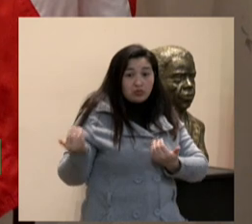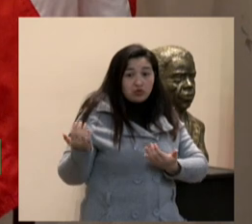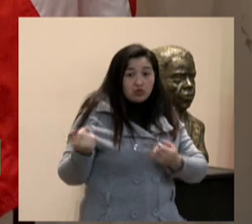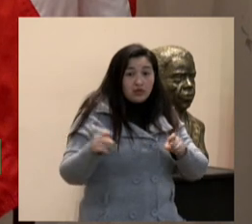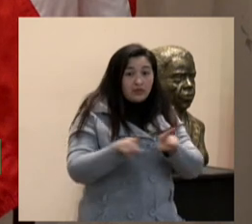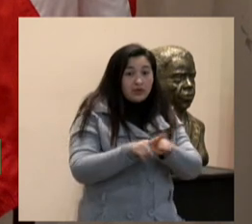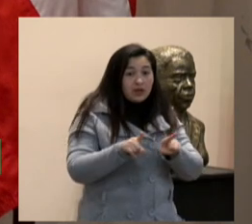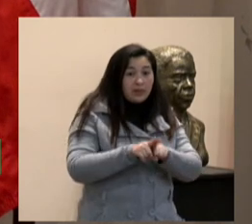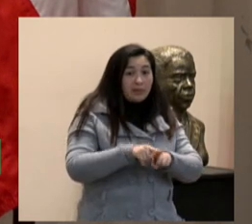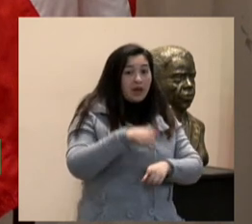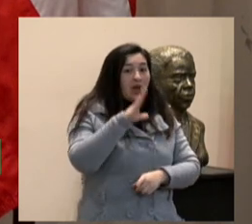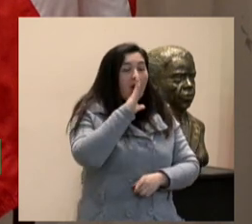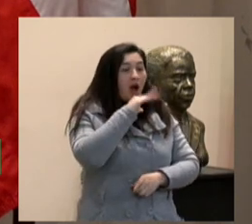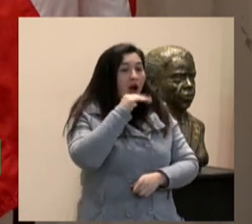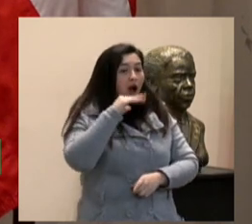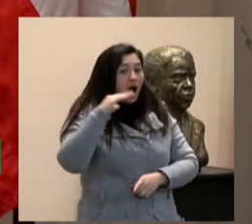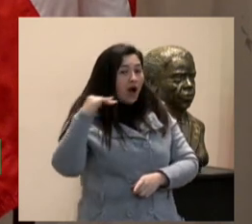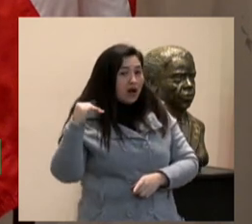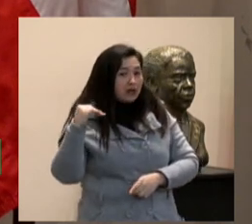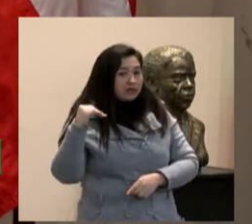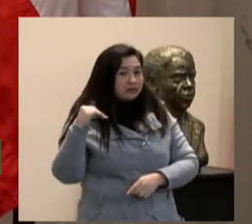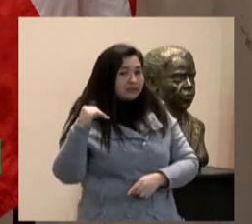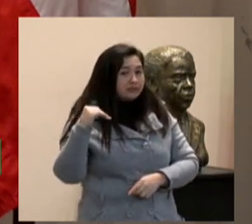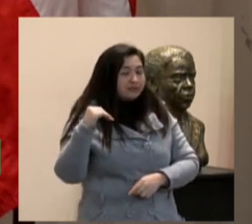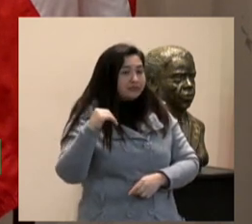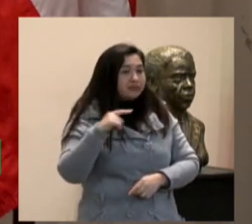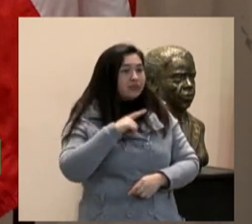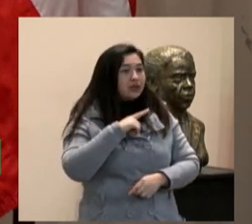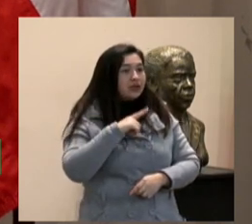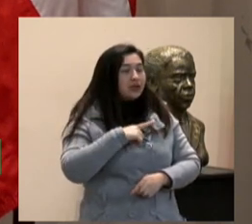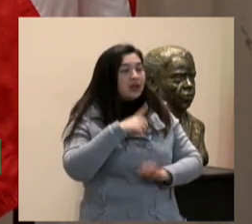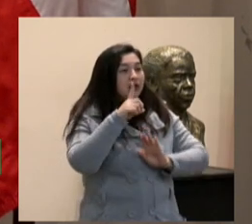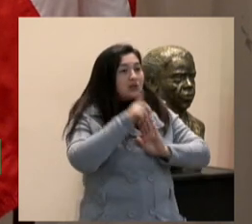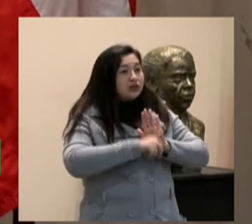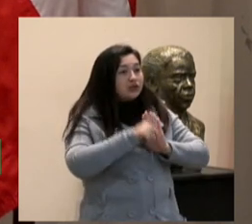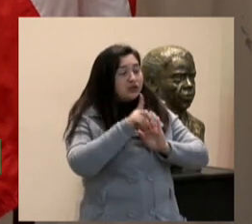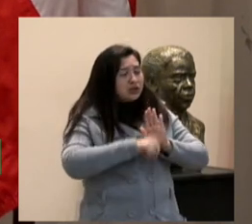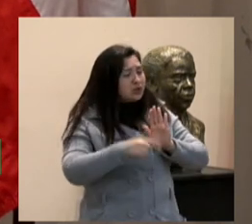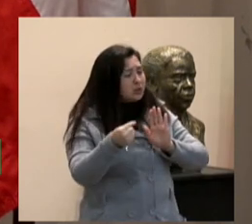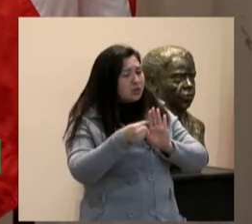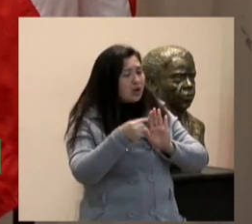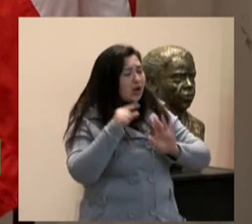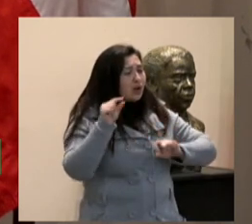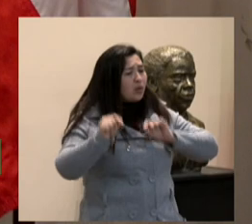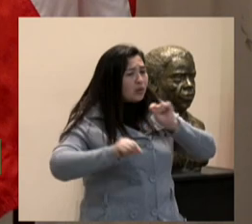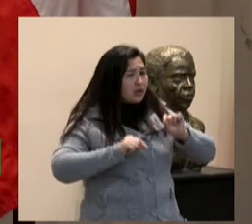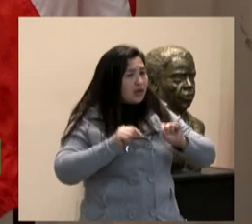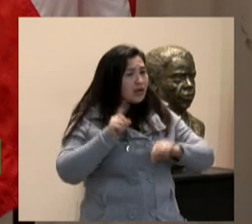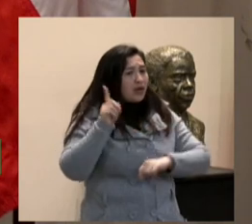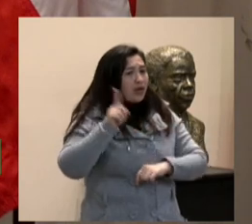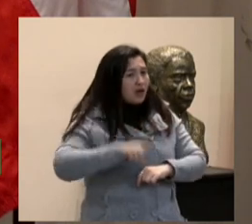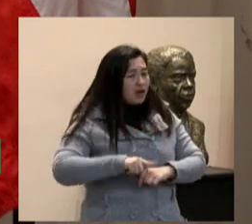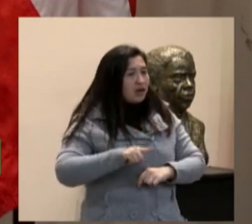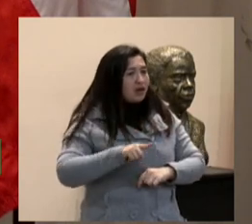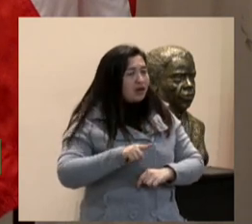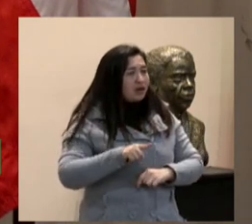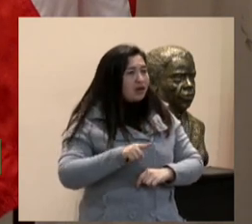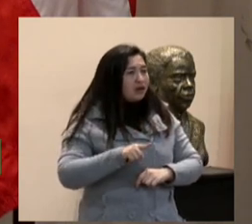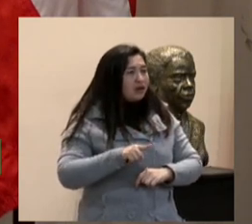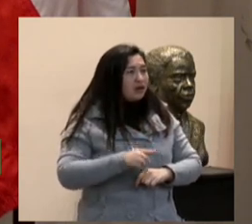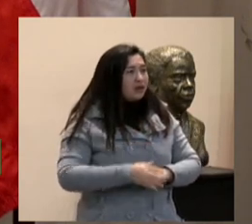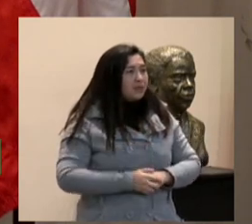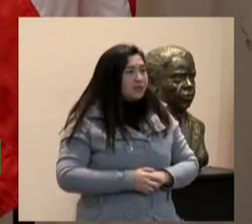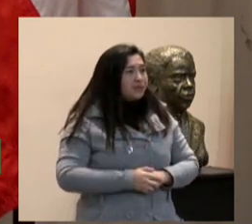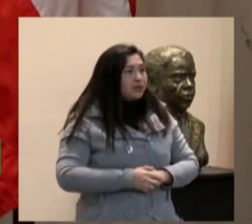direito, e falar desse direito é dizer que foi o direito, é ainda